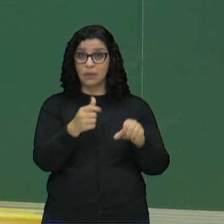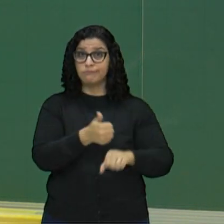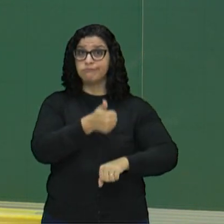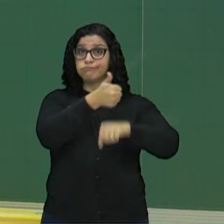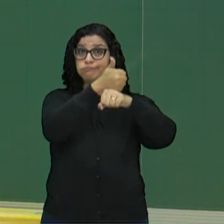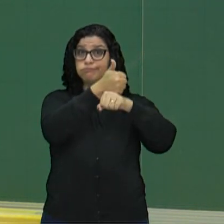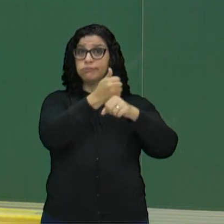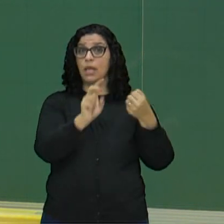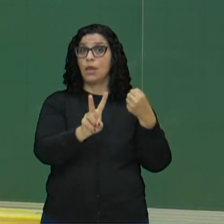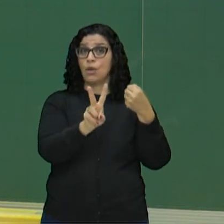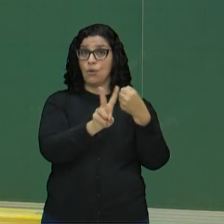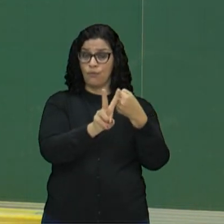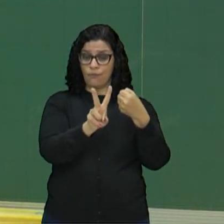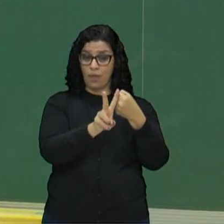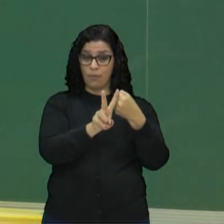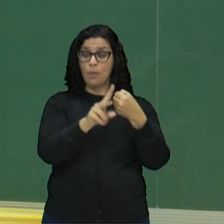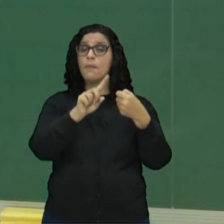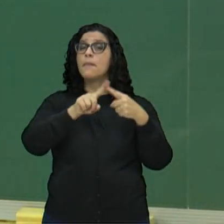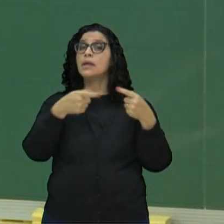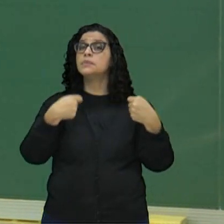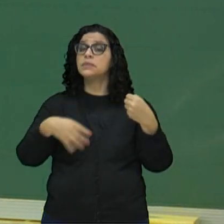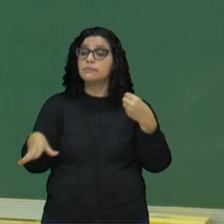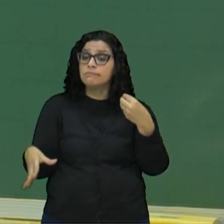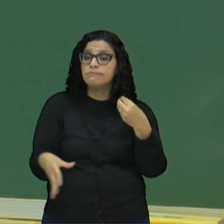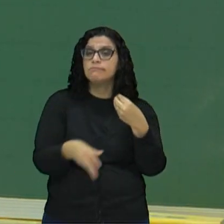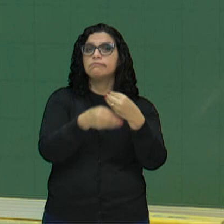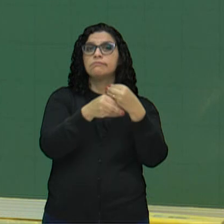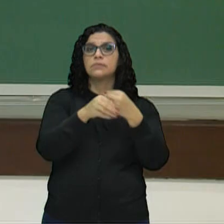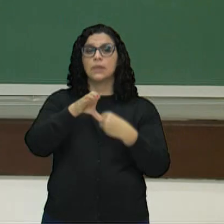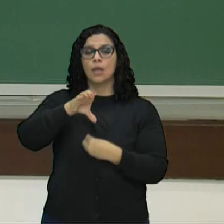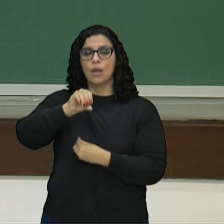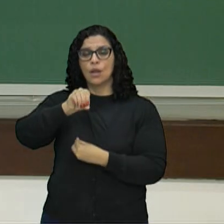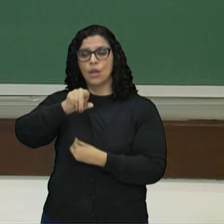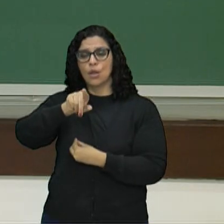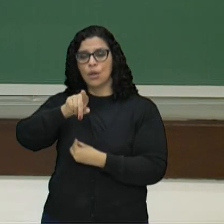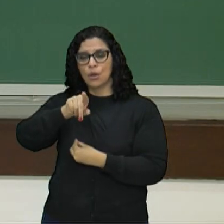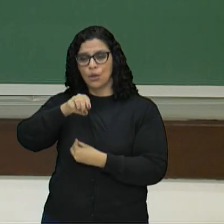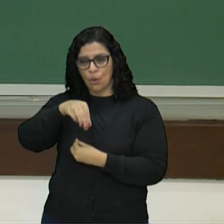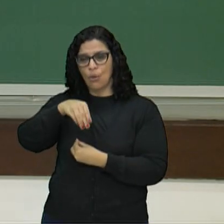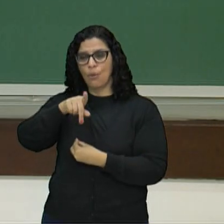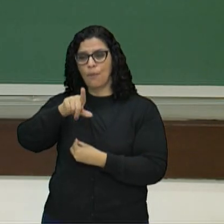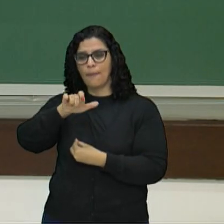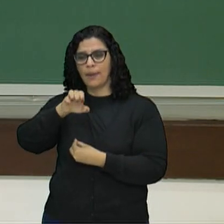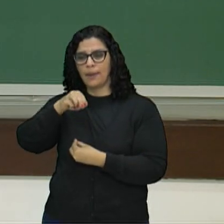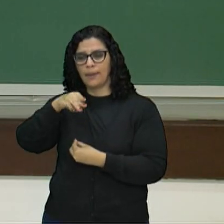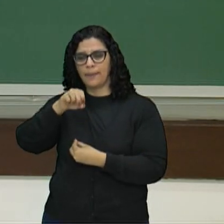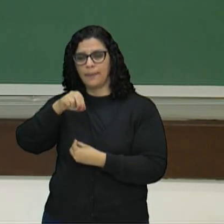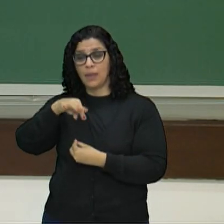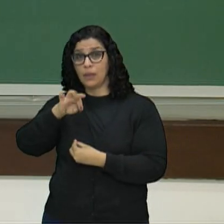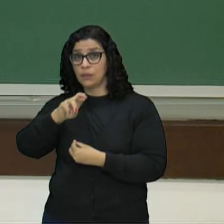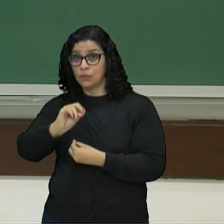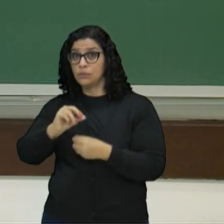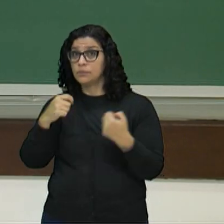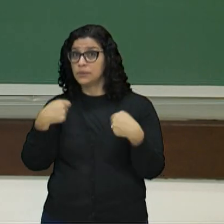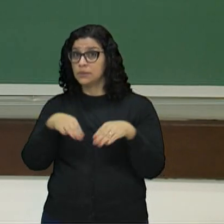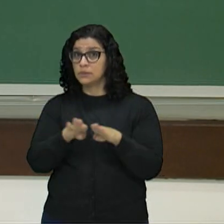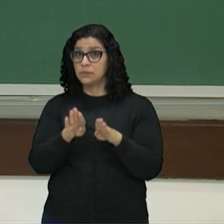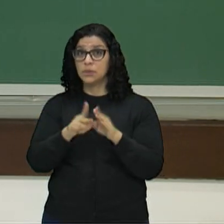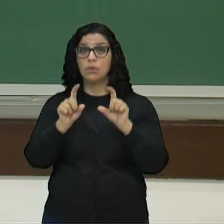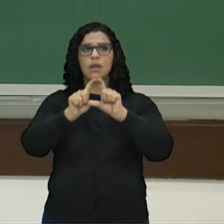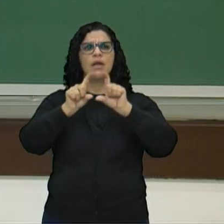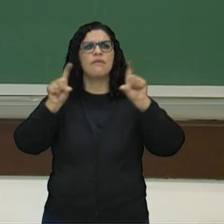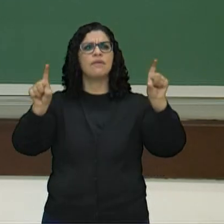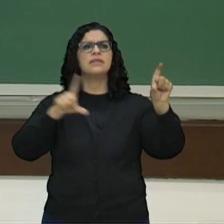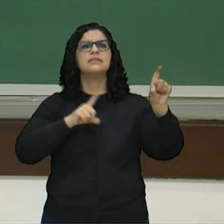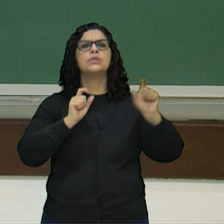complemento, ok? Então, por isso que nós temos aqui nessa oração, nós temos ali